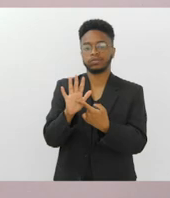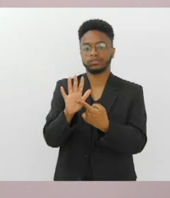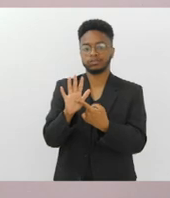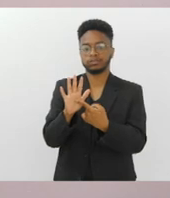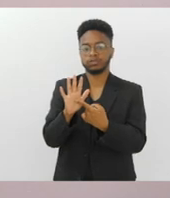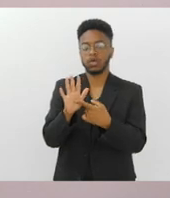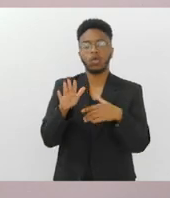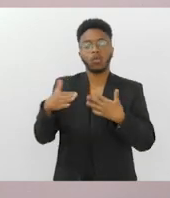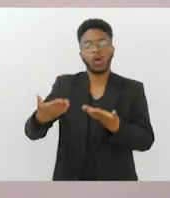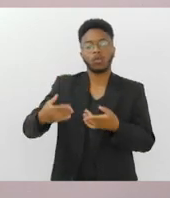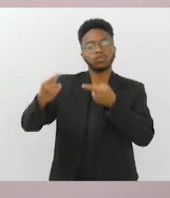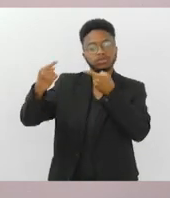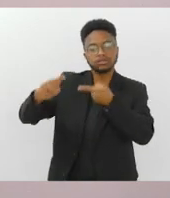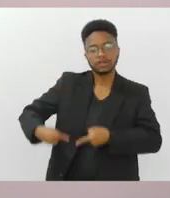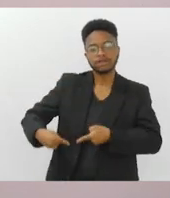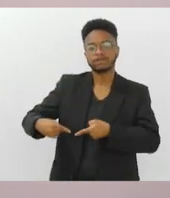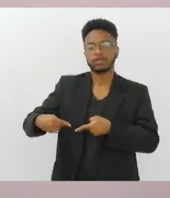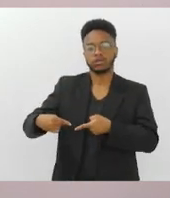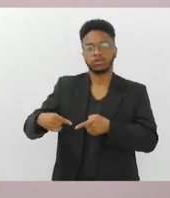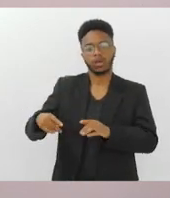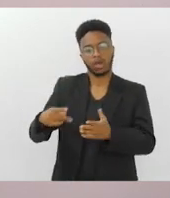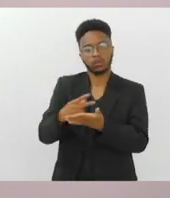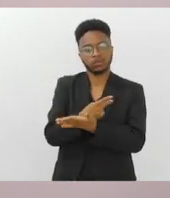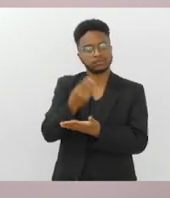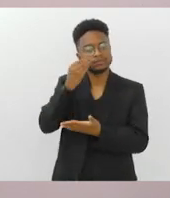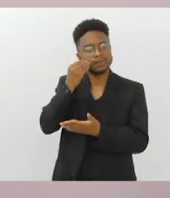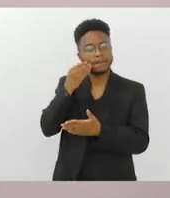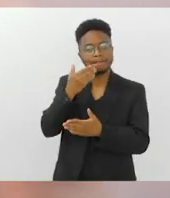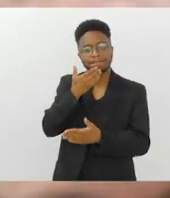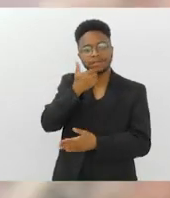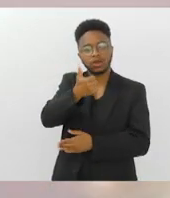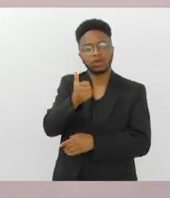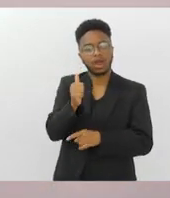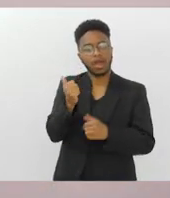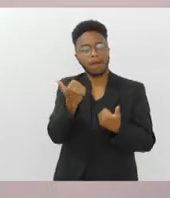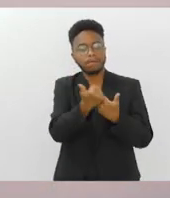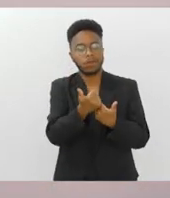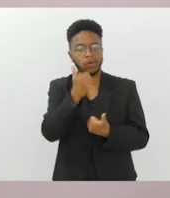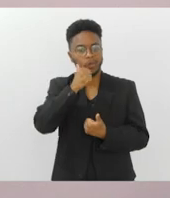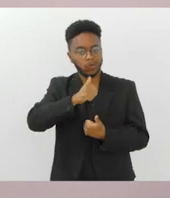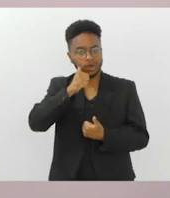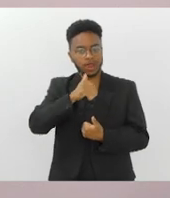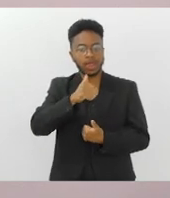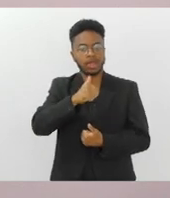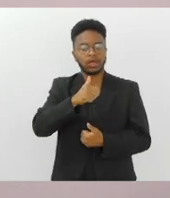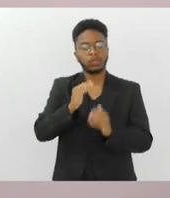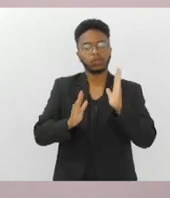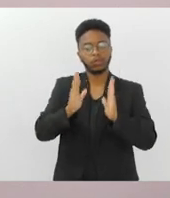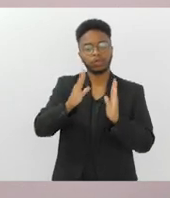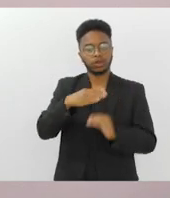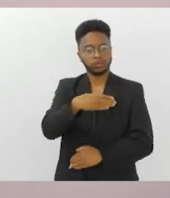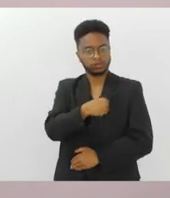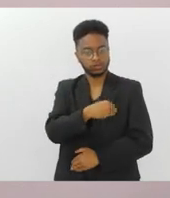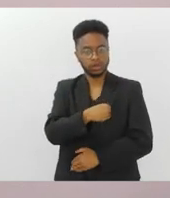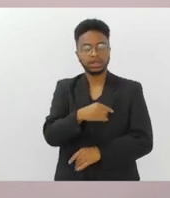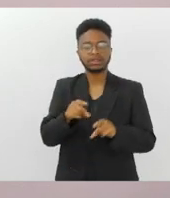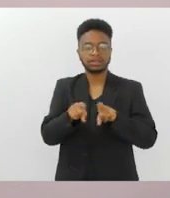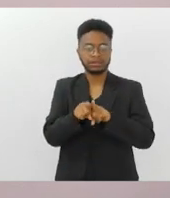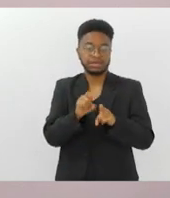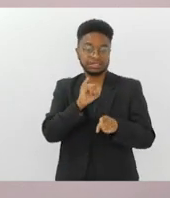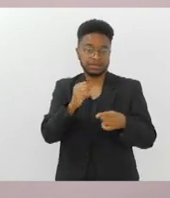os desafios existentes para a melhoria da assistência a mulheres e meninas lactantes privadas de